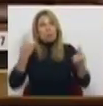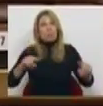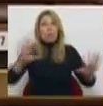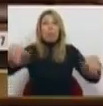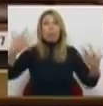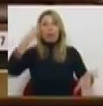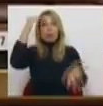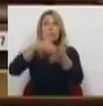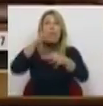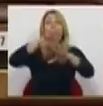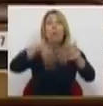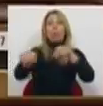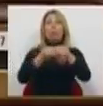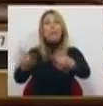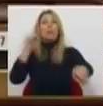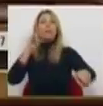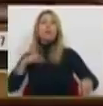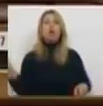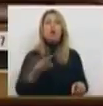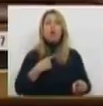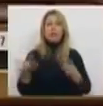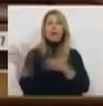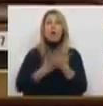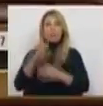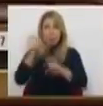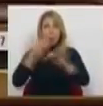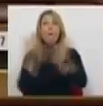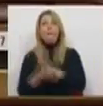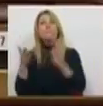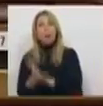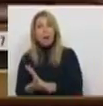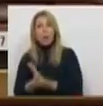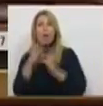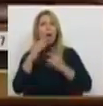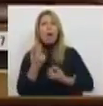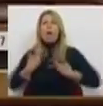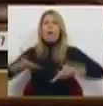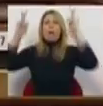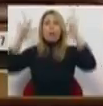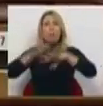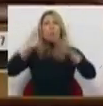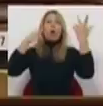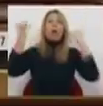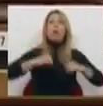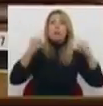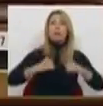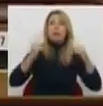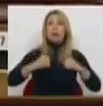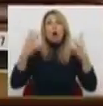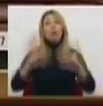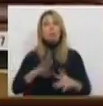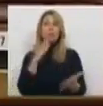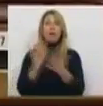de políticas que defendem a nossa economia, o emprego, que nos soltem as amarras em relação ao Tratado Orçamental para libertar